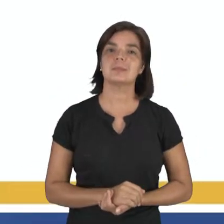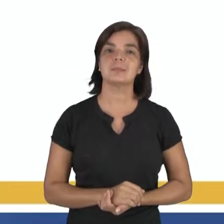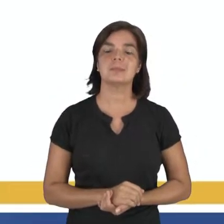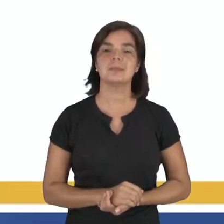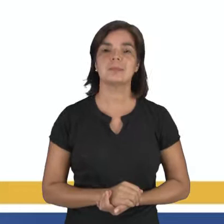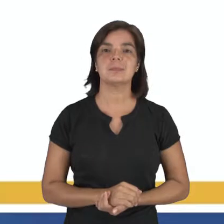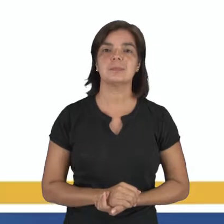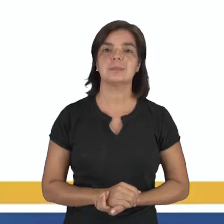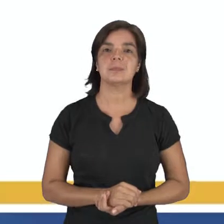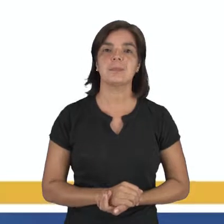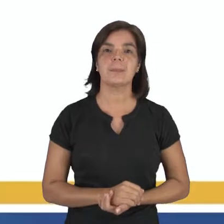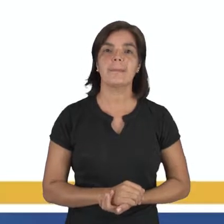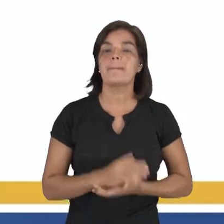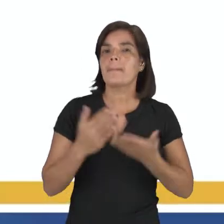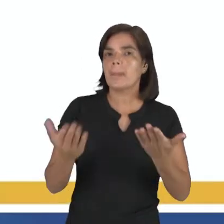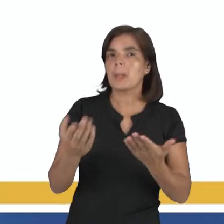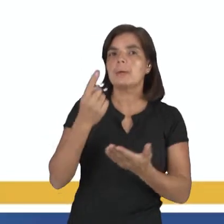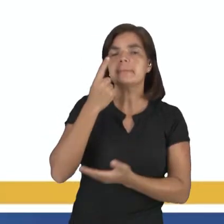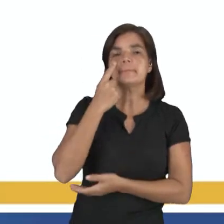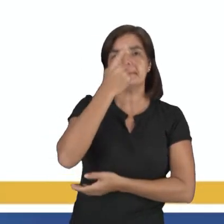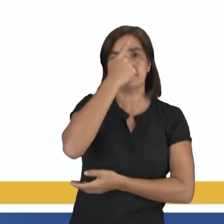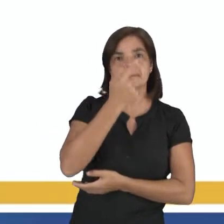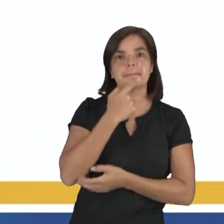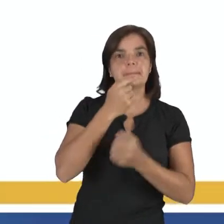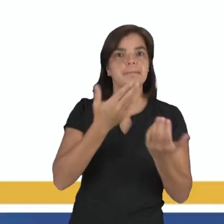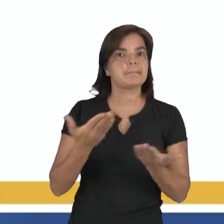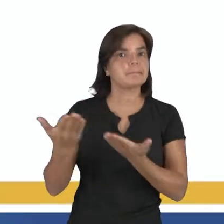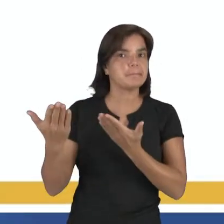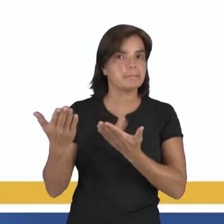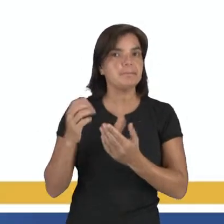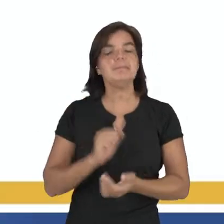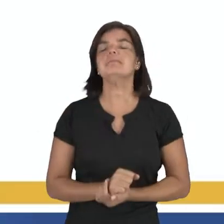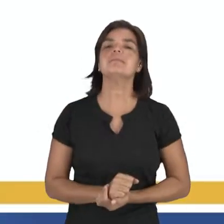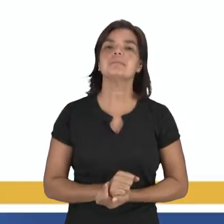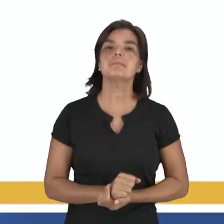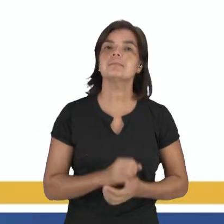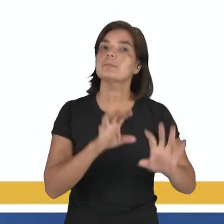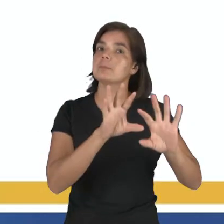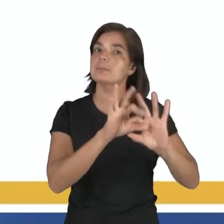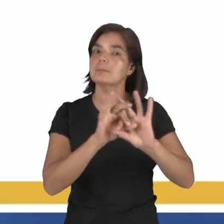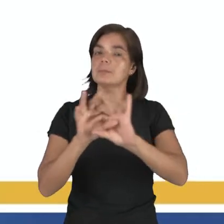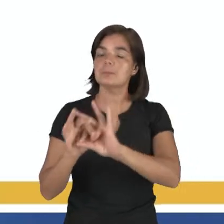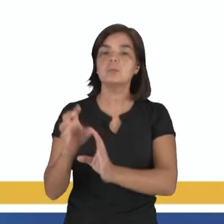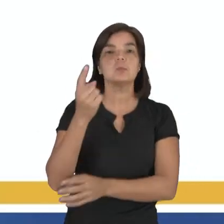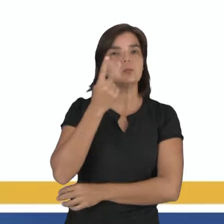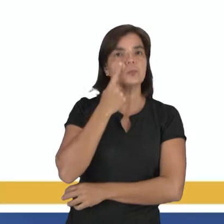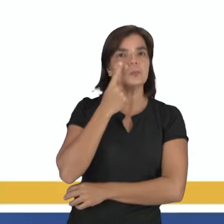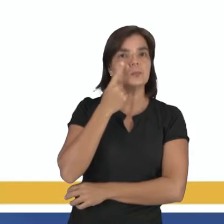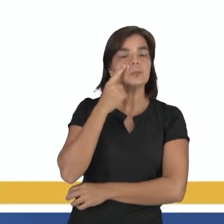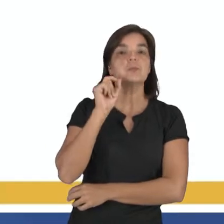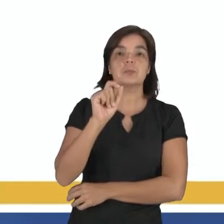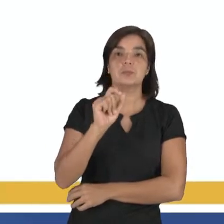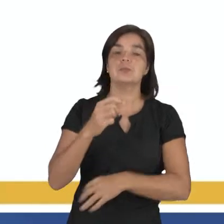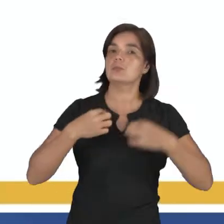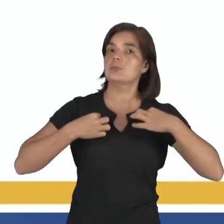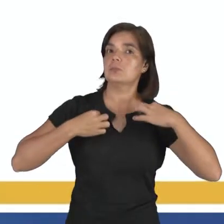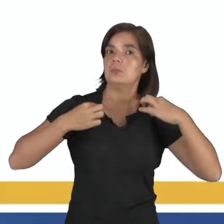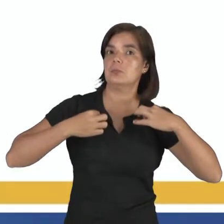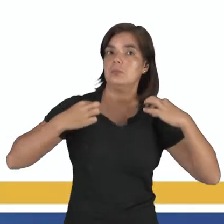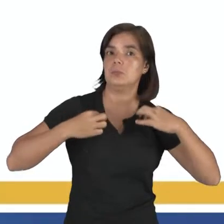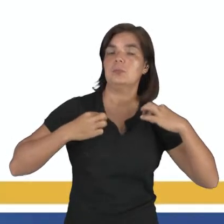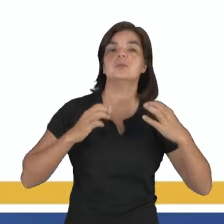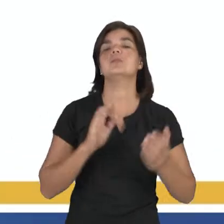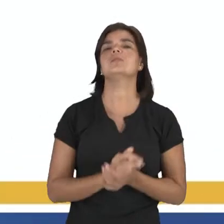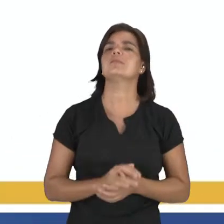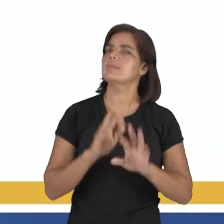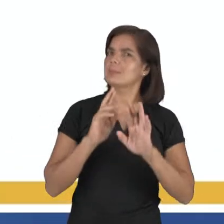é cada um deles. Observem as imagens. O que vocês verem nesse contexto? Observamos aí que as vestimentas das imagens